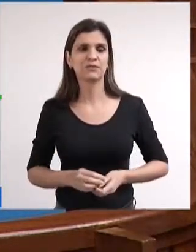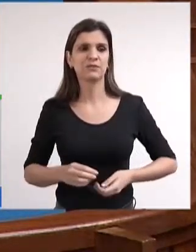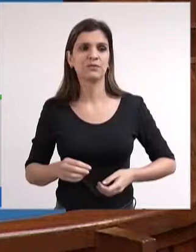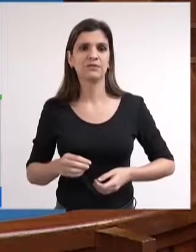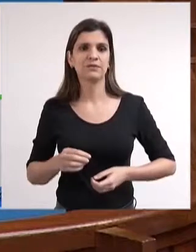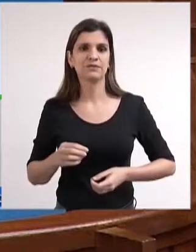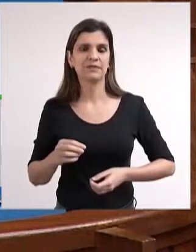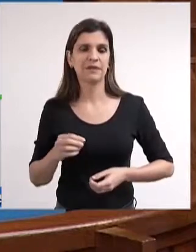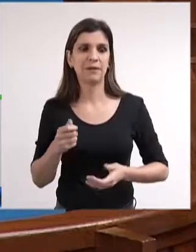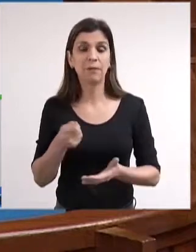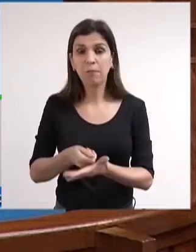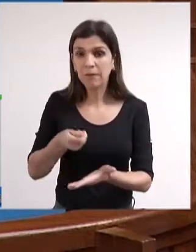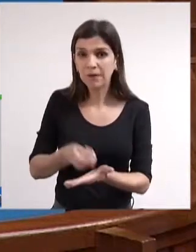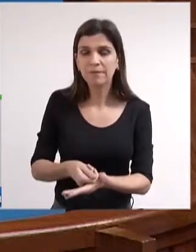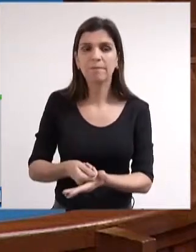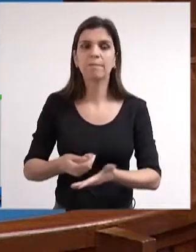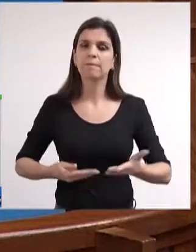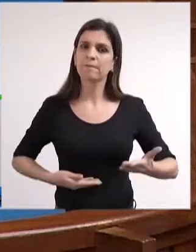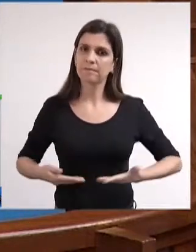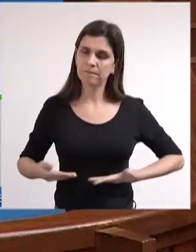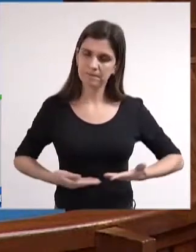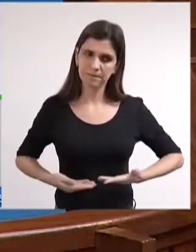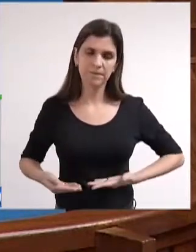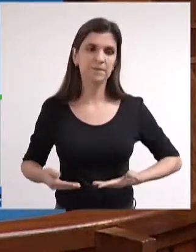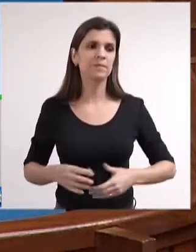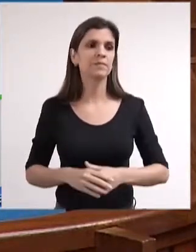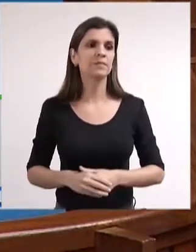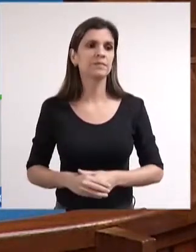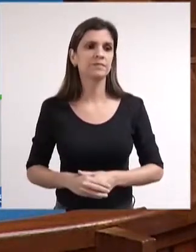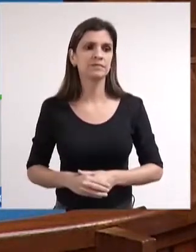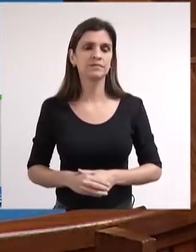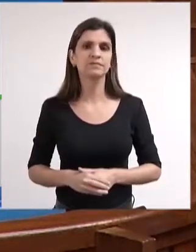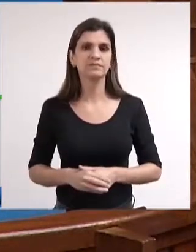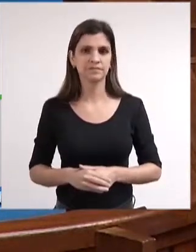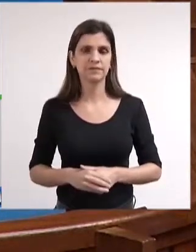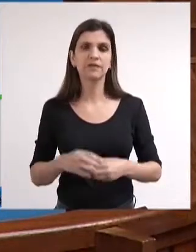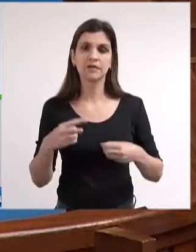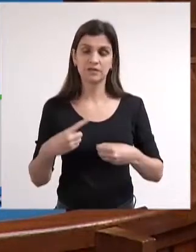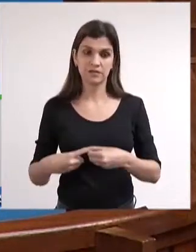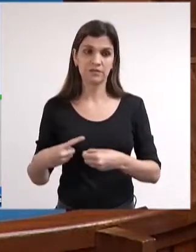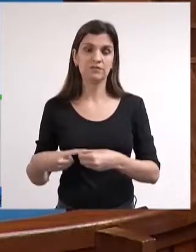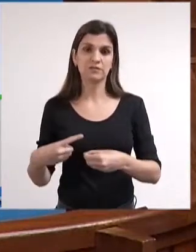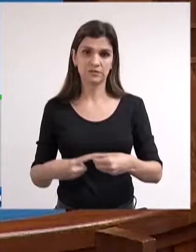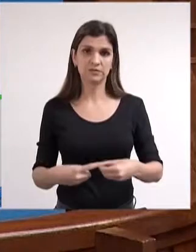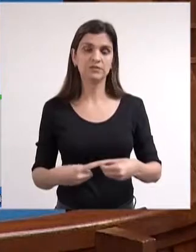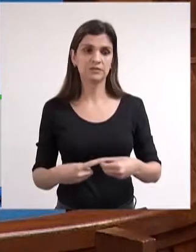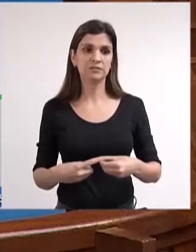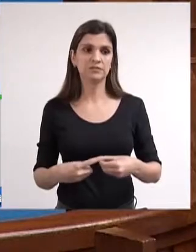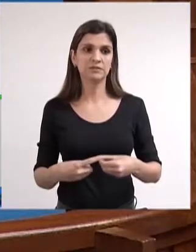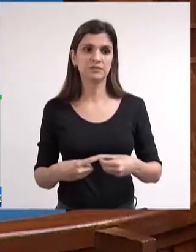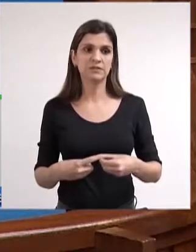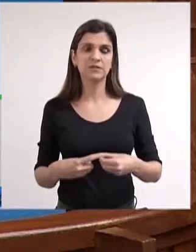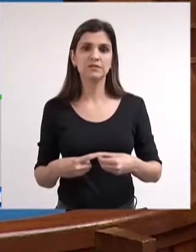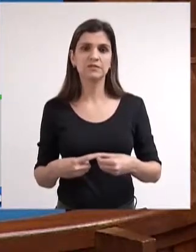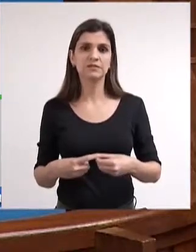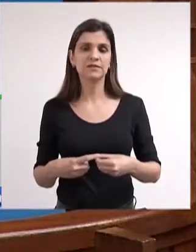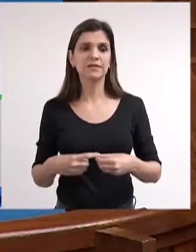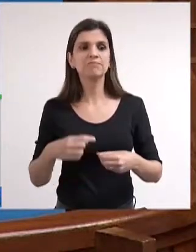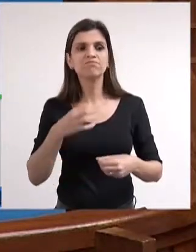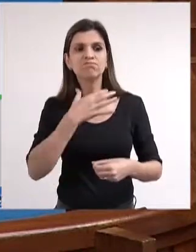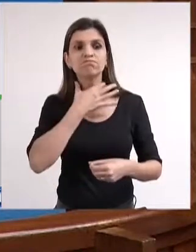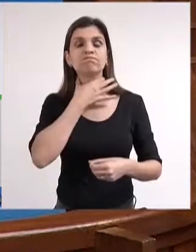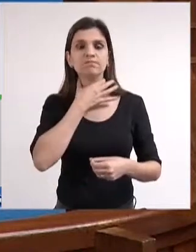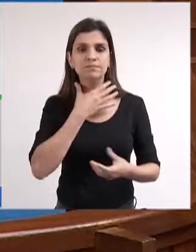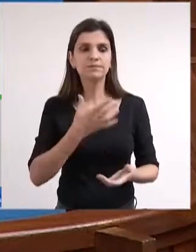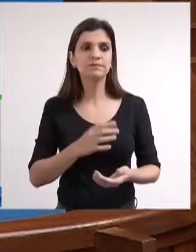seja, os municípios estão praticamente engessados. Eu acompanhei recentemente uma pesquisa que foi feita no